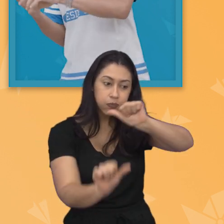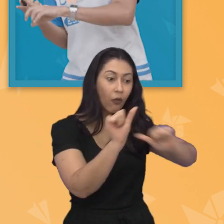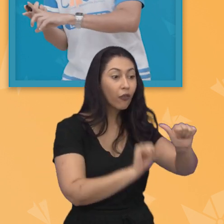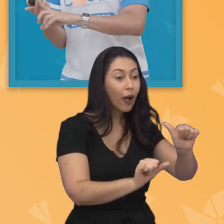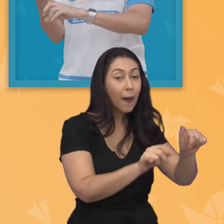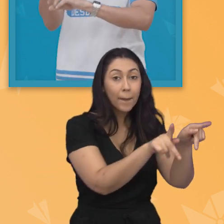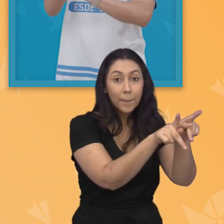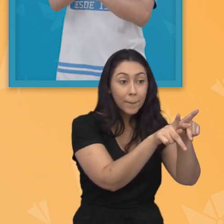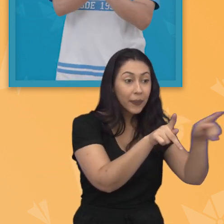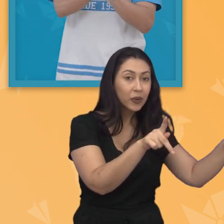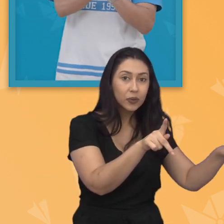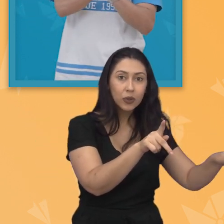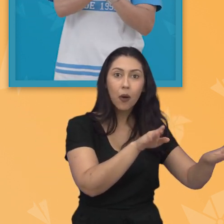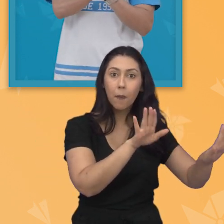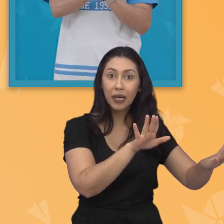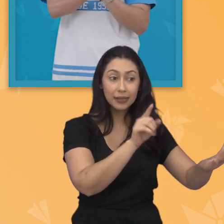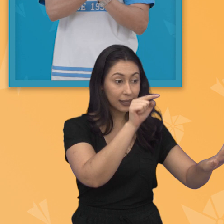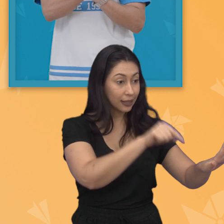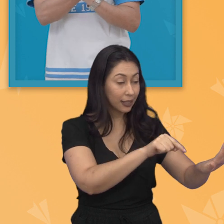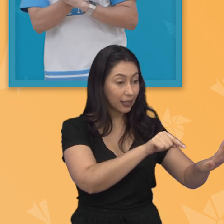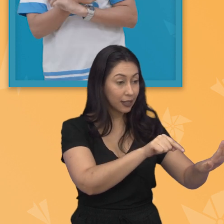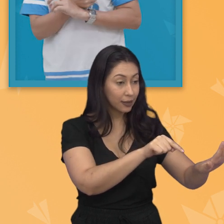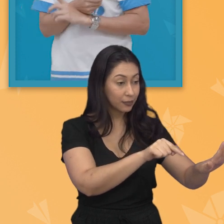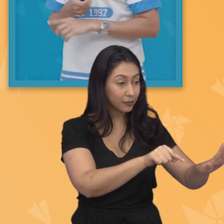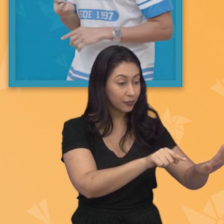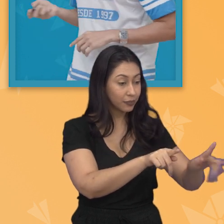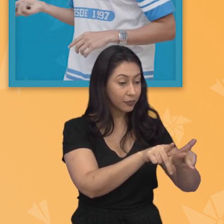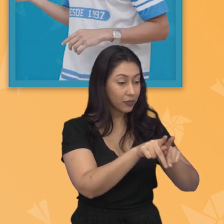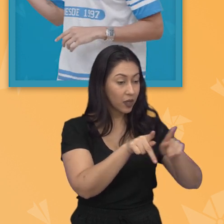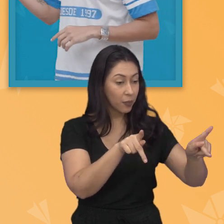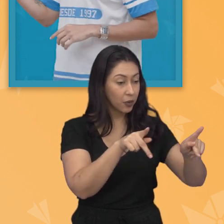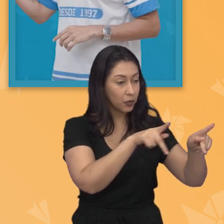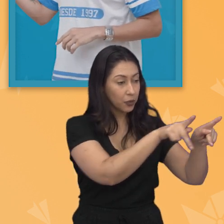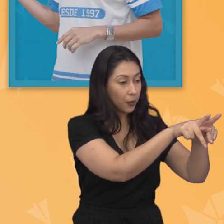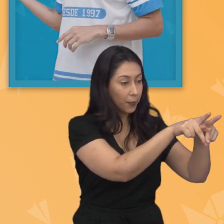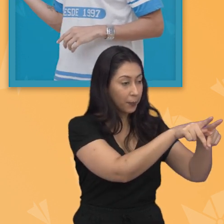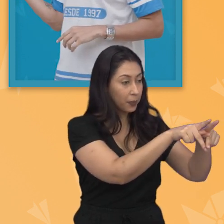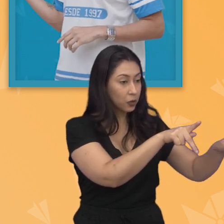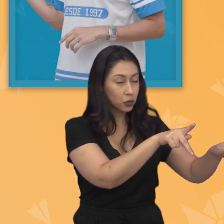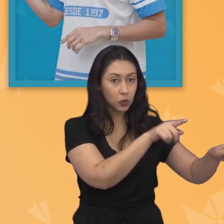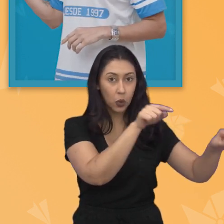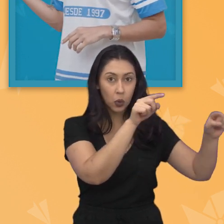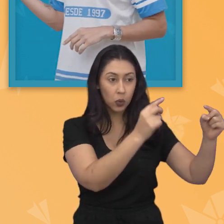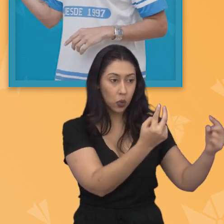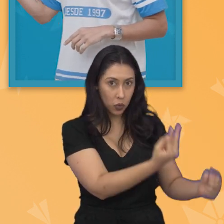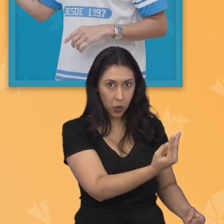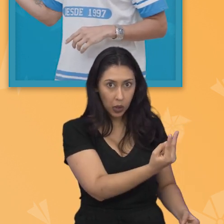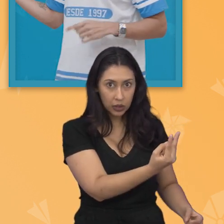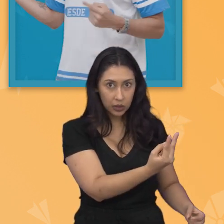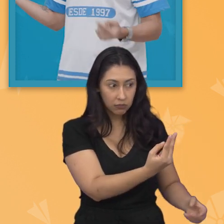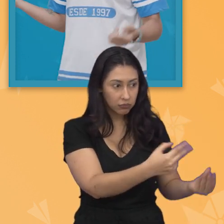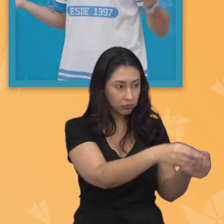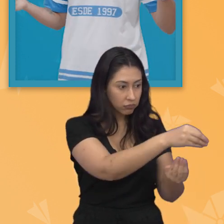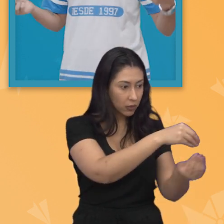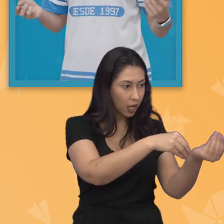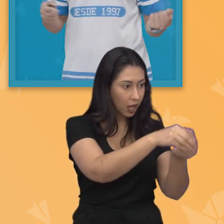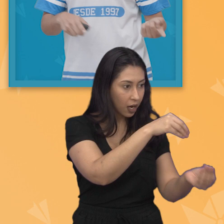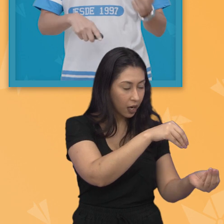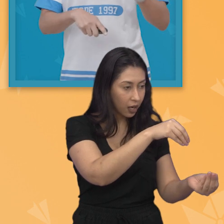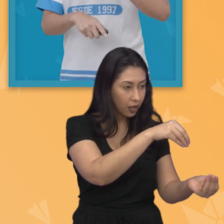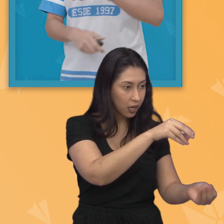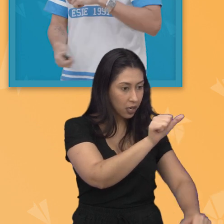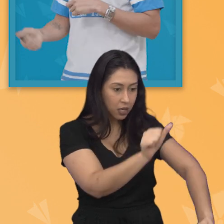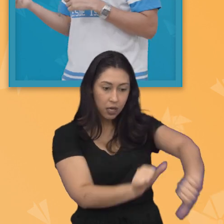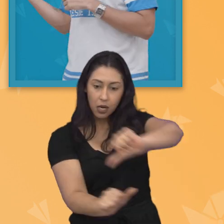entre si e se transformando em reagentes. Como a gente pode ver aqui, né, nesse exemplo aqui, né, o reagente A e B, através de